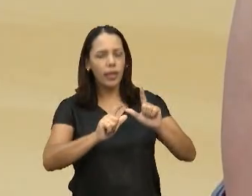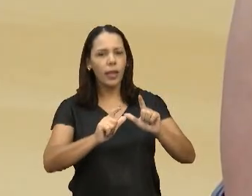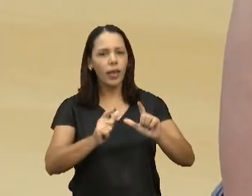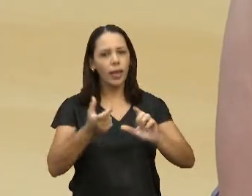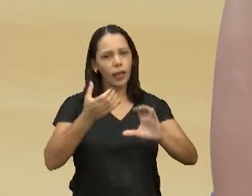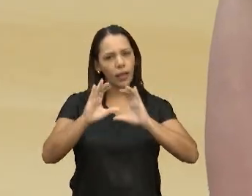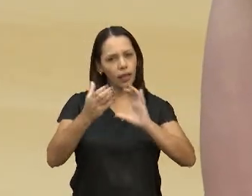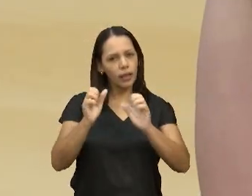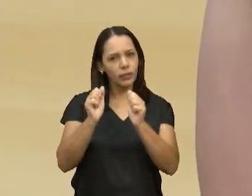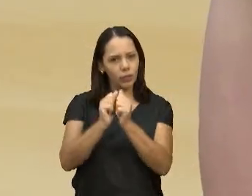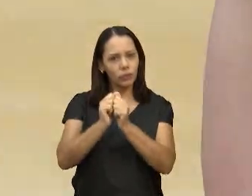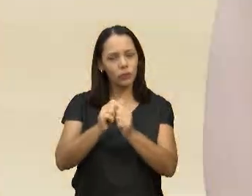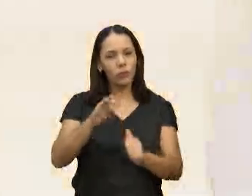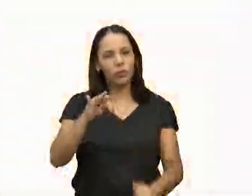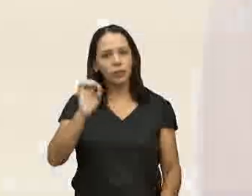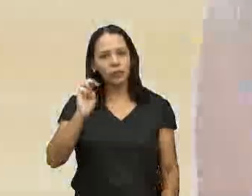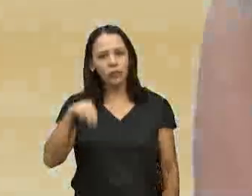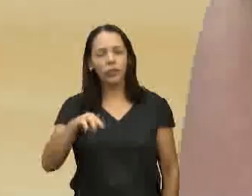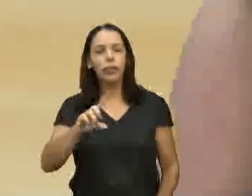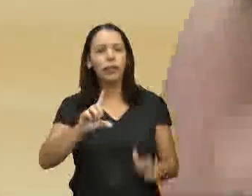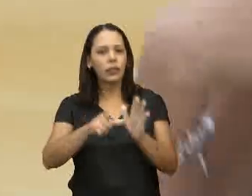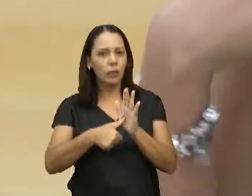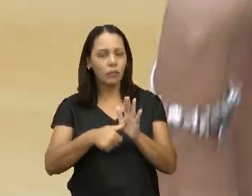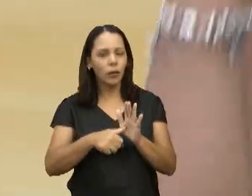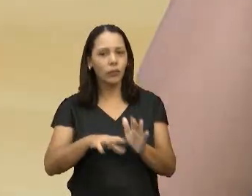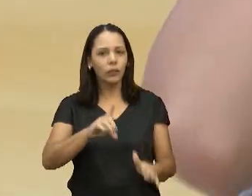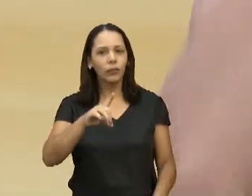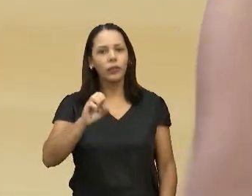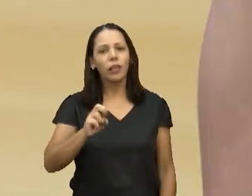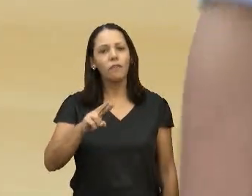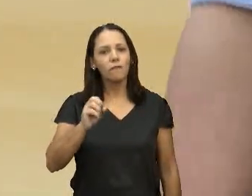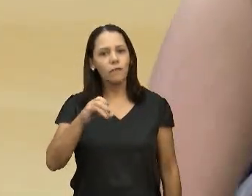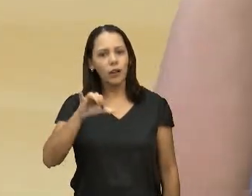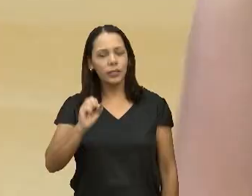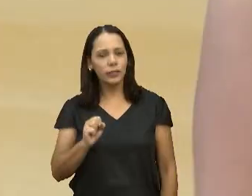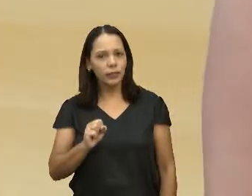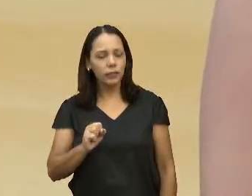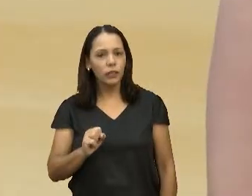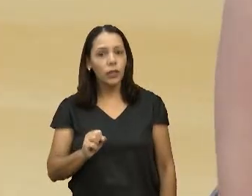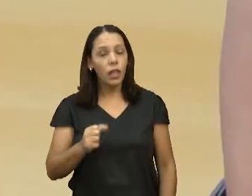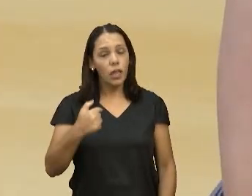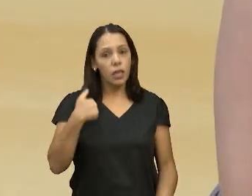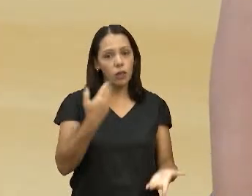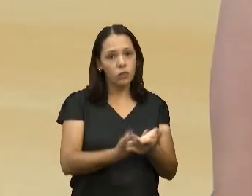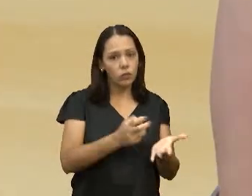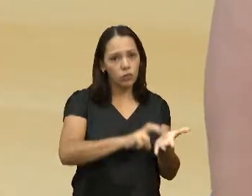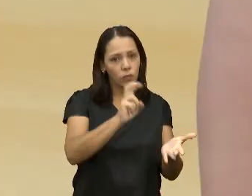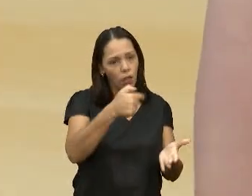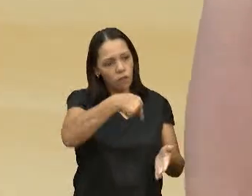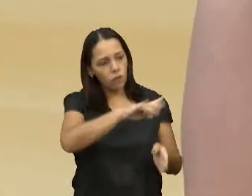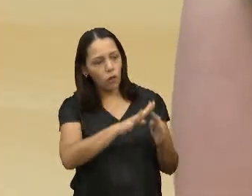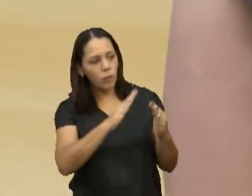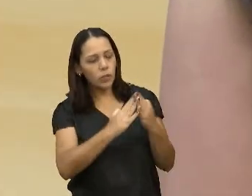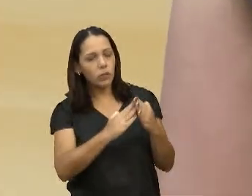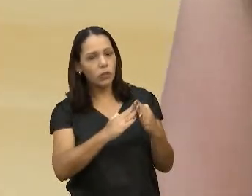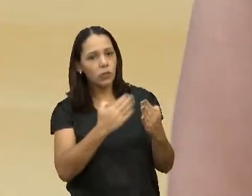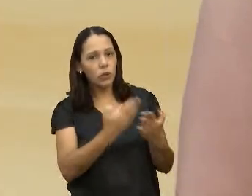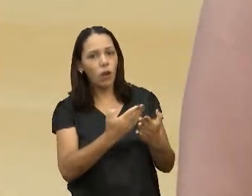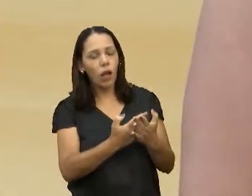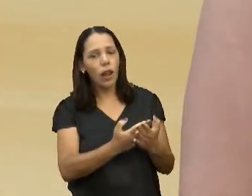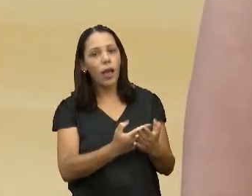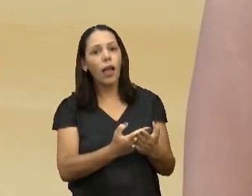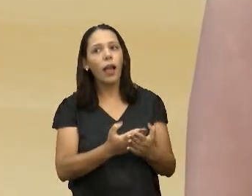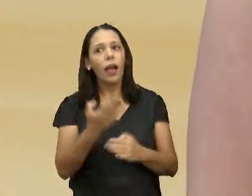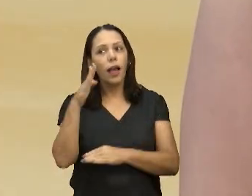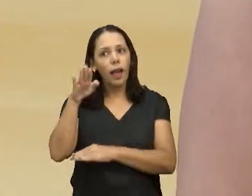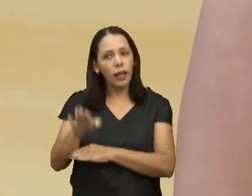participei do programa The Voice Kids. Eu estudo de manhã, então eu vou para a escola de manhã, aí no período da tarde eu tenho as minhas aulas. Faço